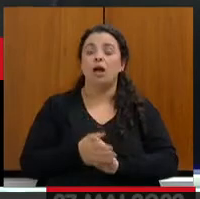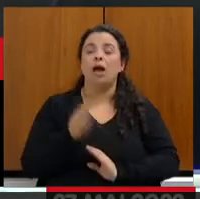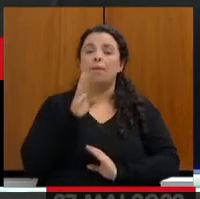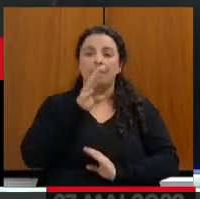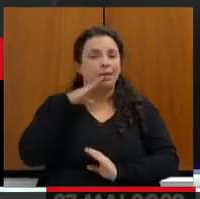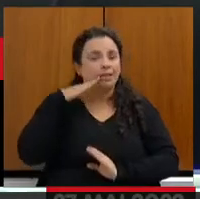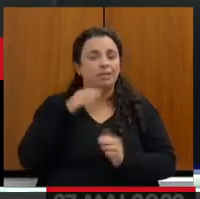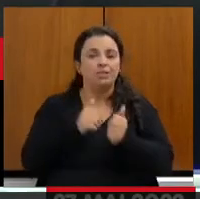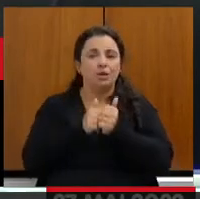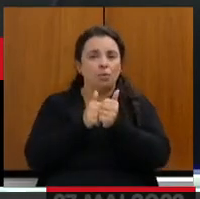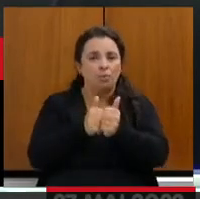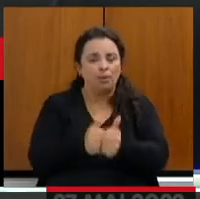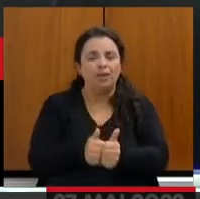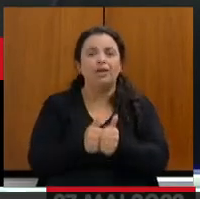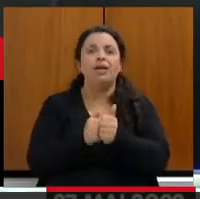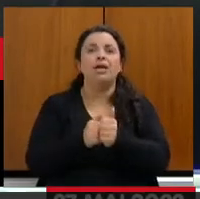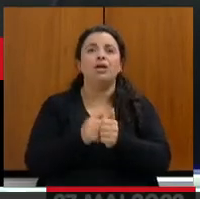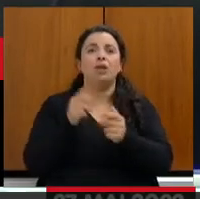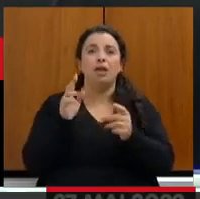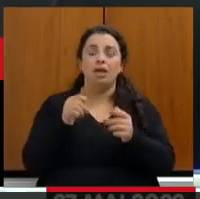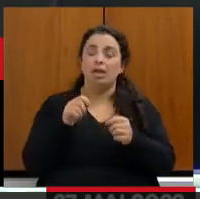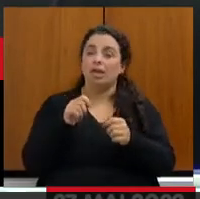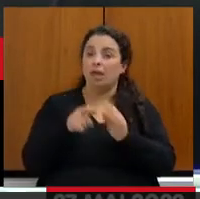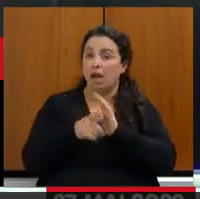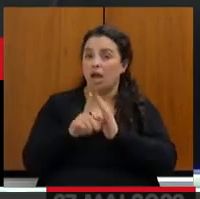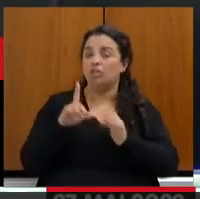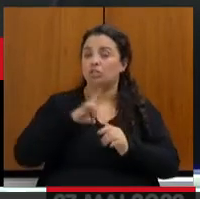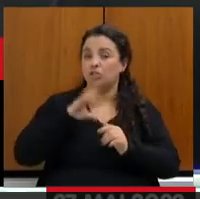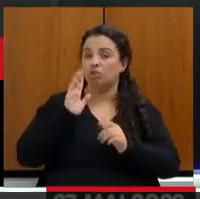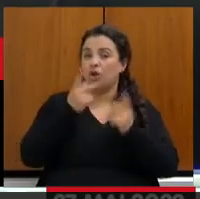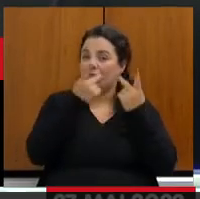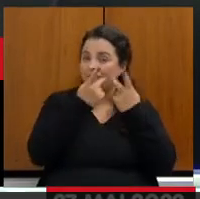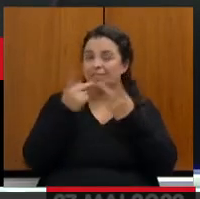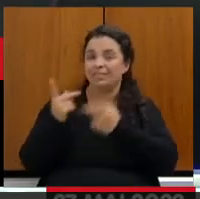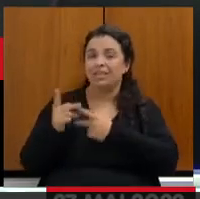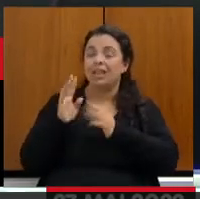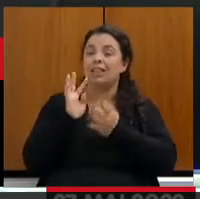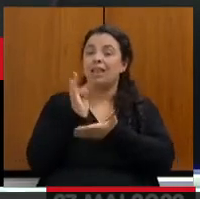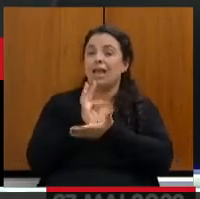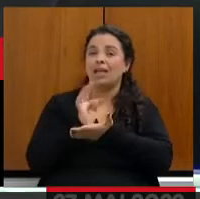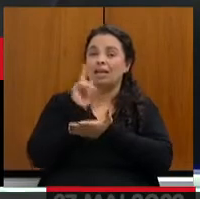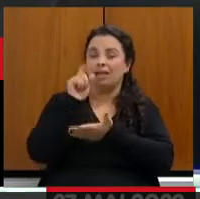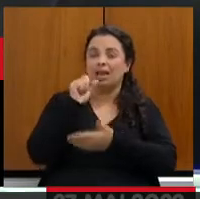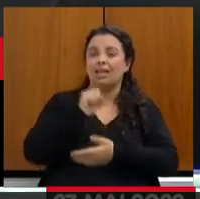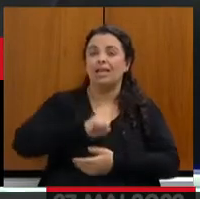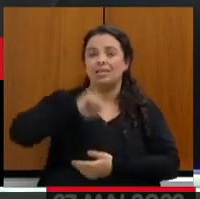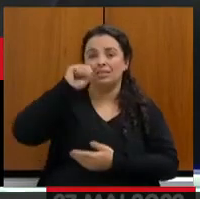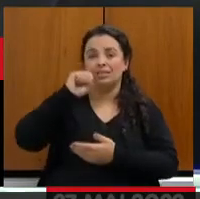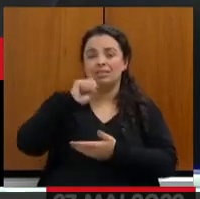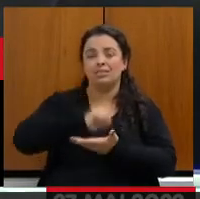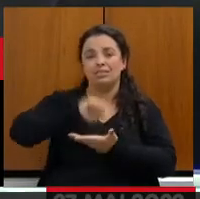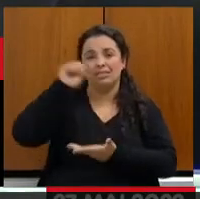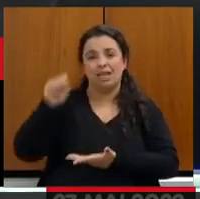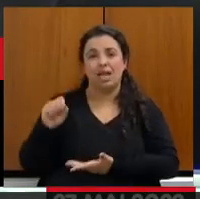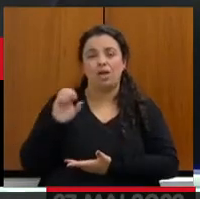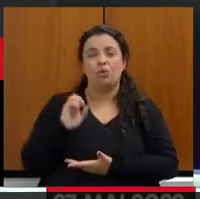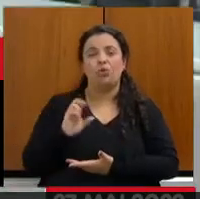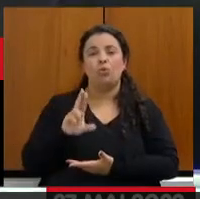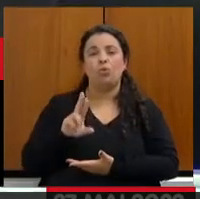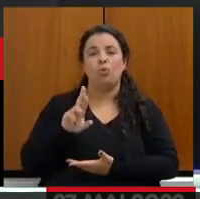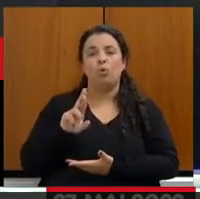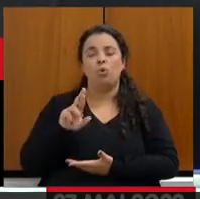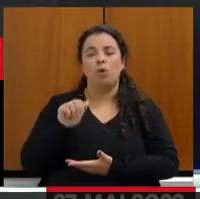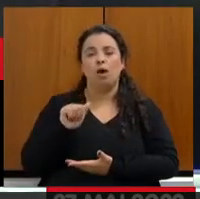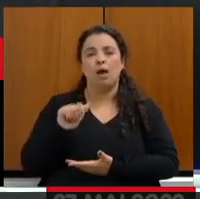acompanhando a comissão e que fez a visita técnica ao pico Belo Horizonte aqui na Serra do Curral e nos representou também a todas lá